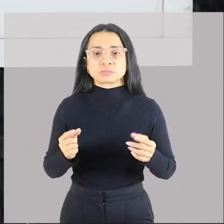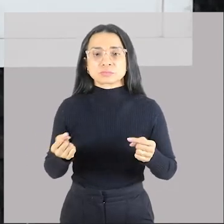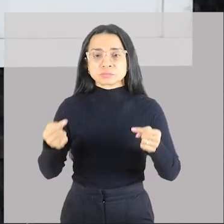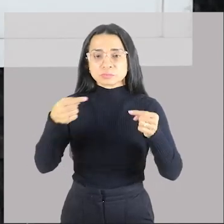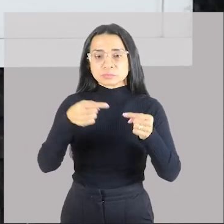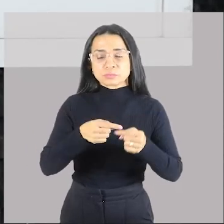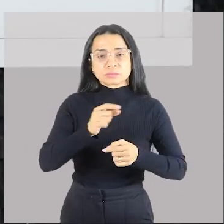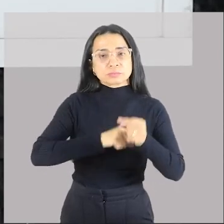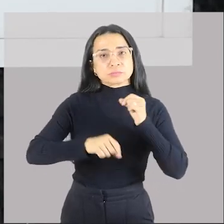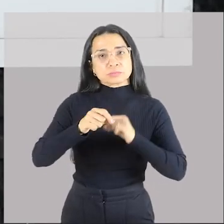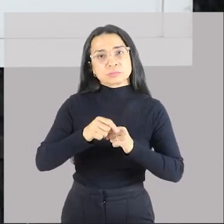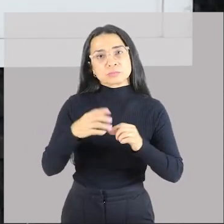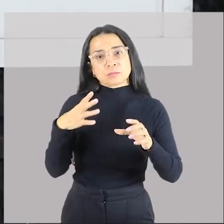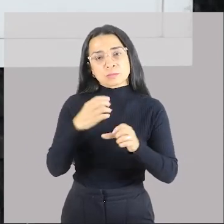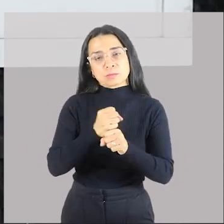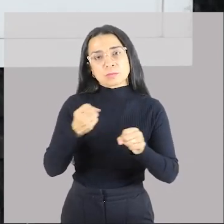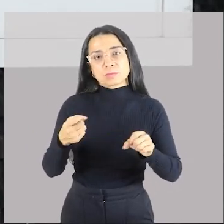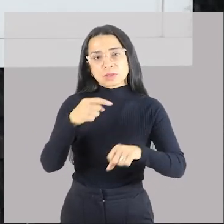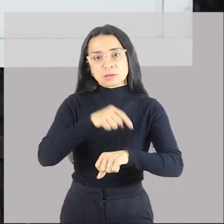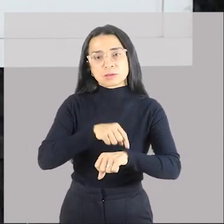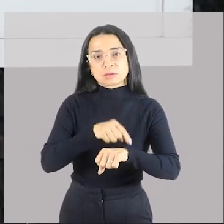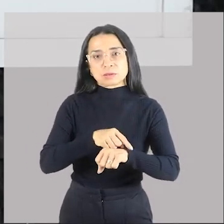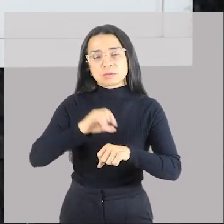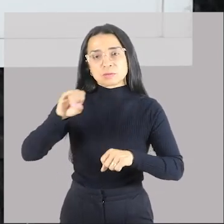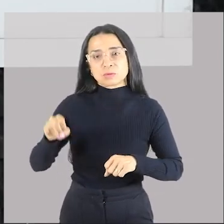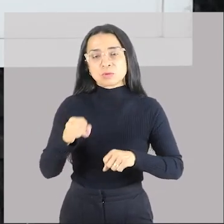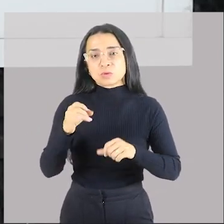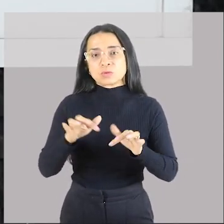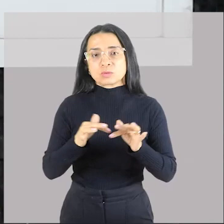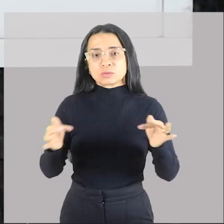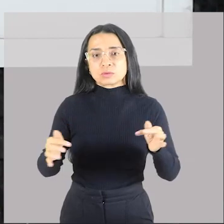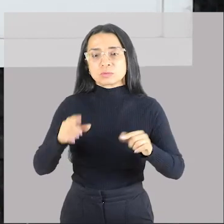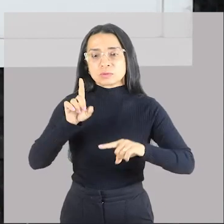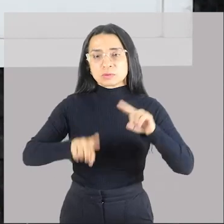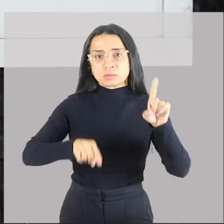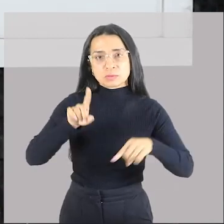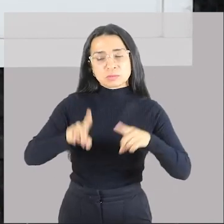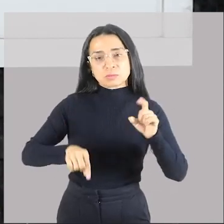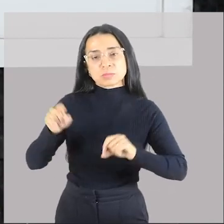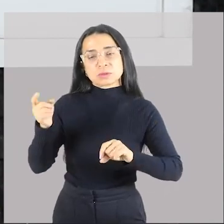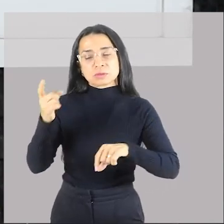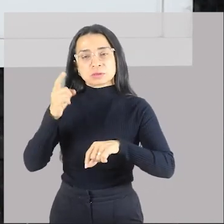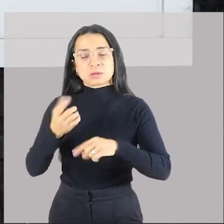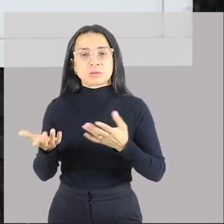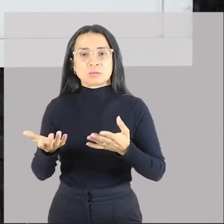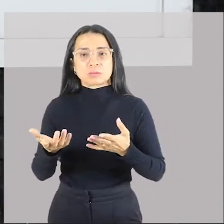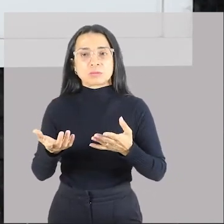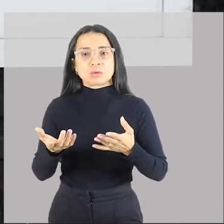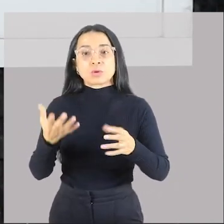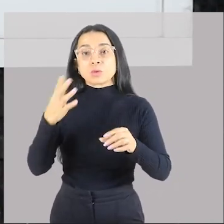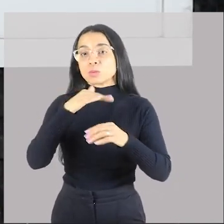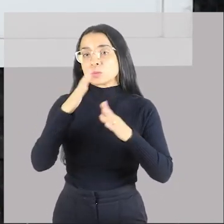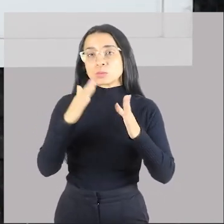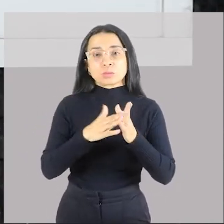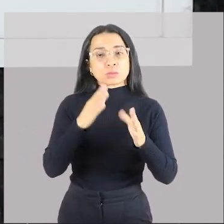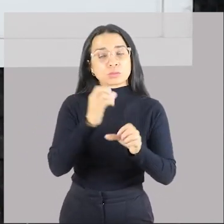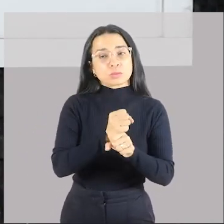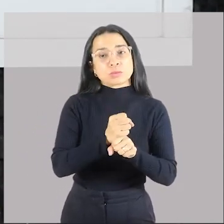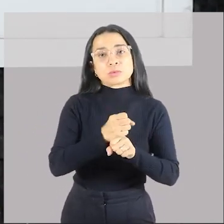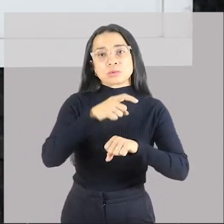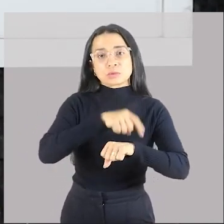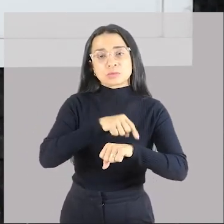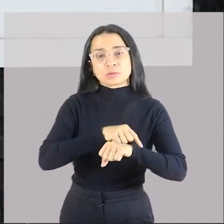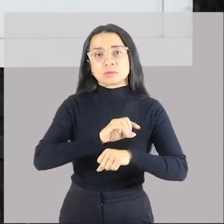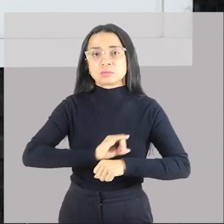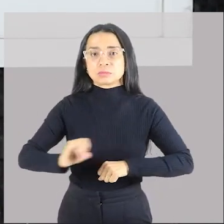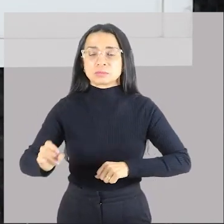associar montante e tempo, o juro simples, a variação do montante e o tempo, ele é uma reta, né? E se você